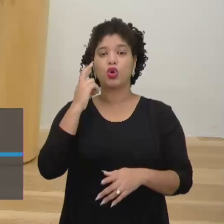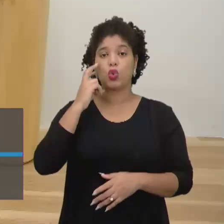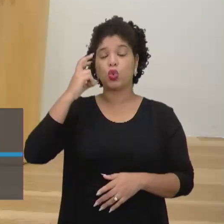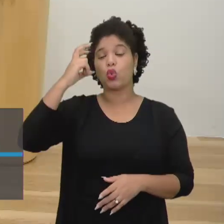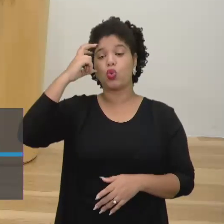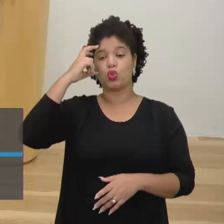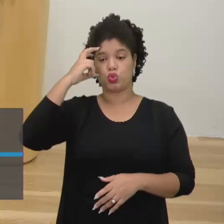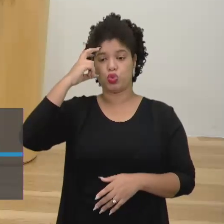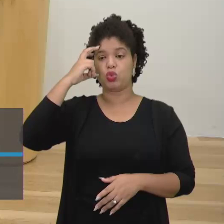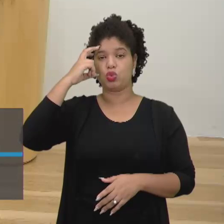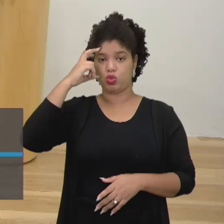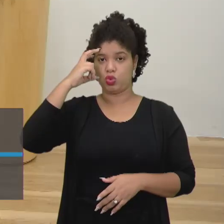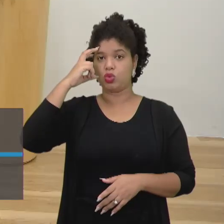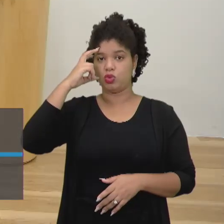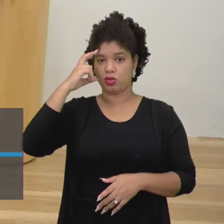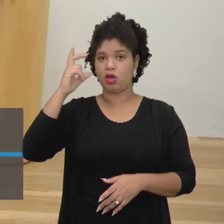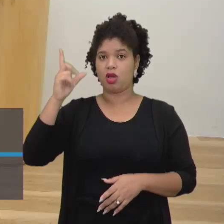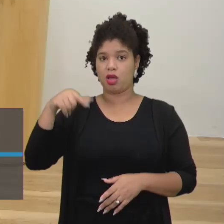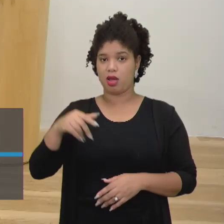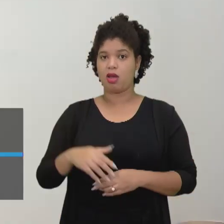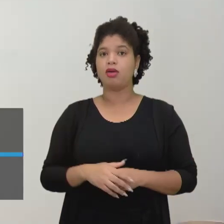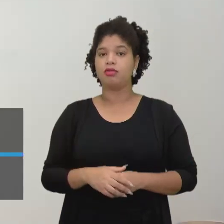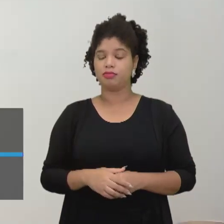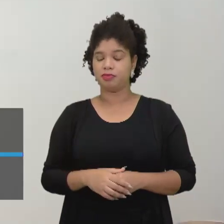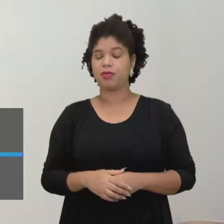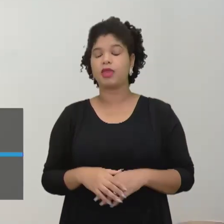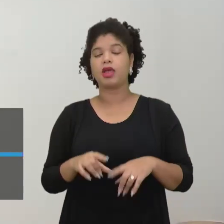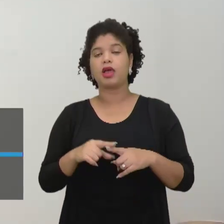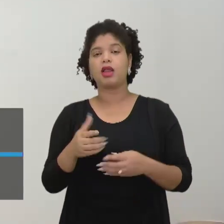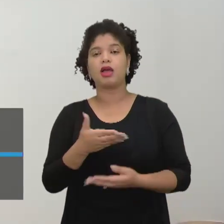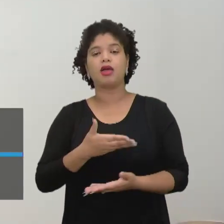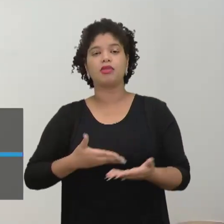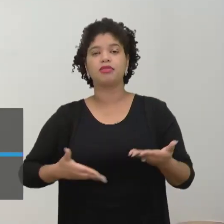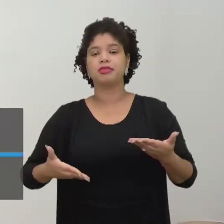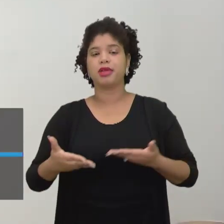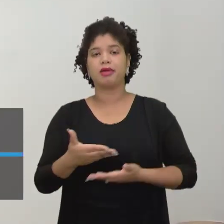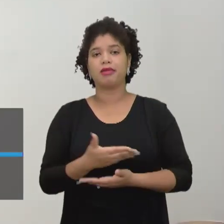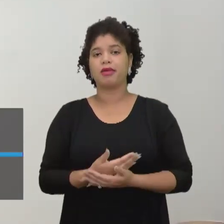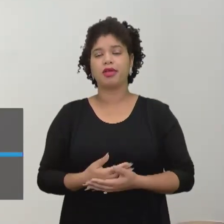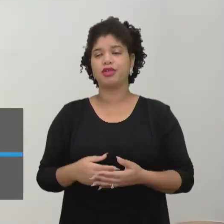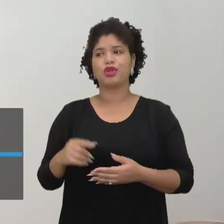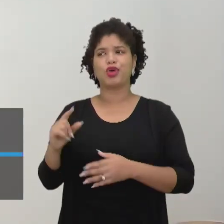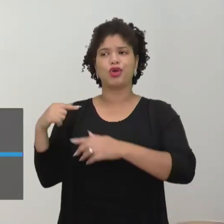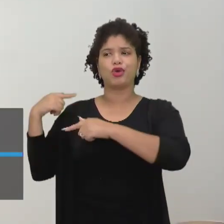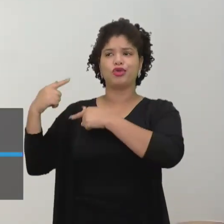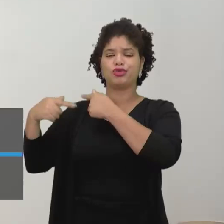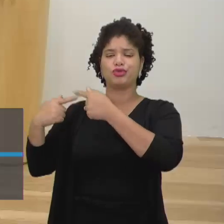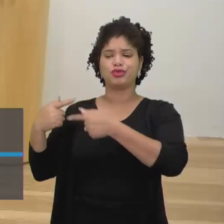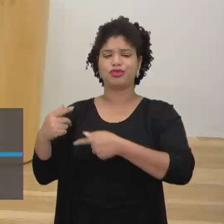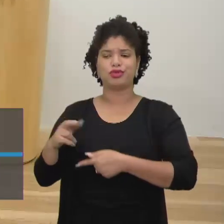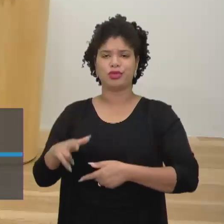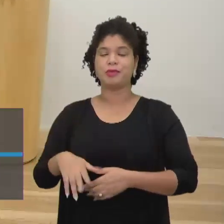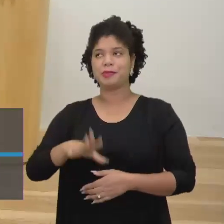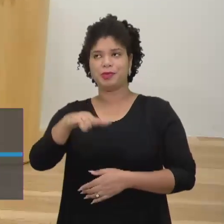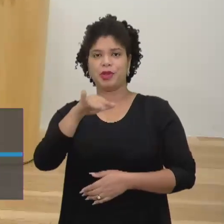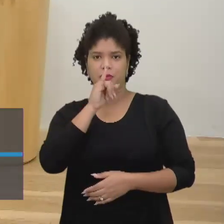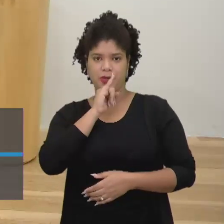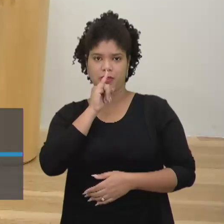ela herda e que ela compartilha e que ela vive, do que a origem. Por exemplo,